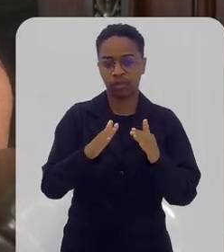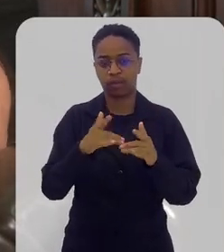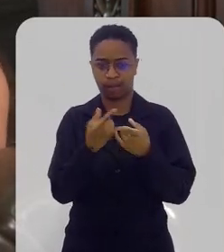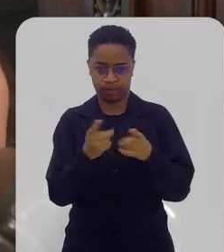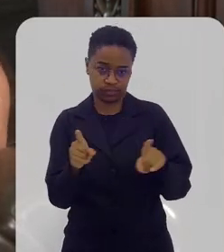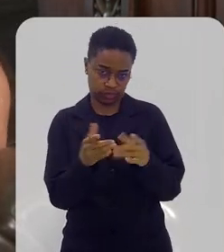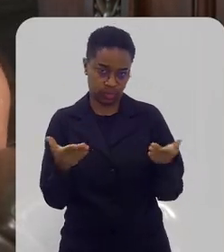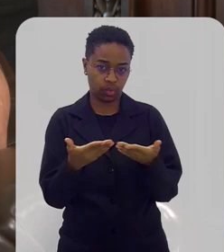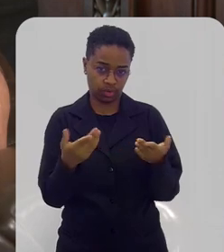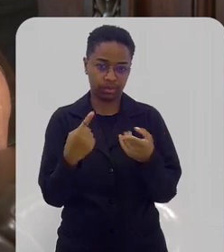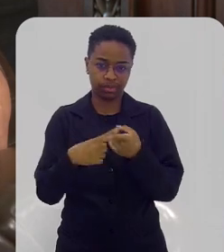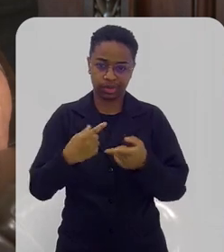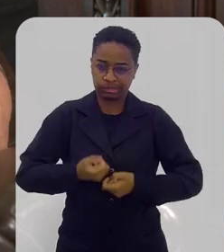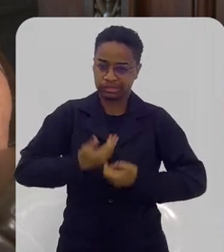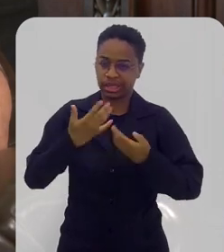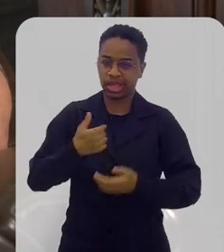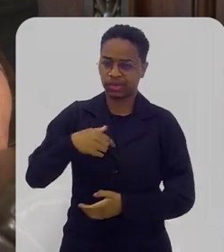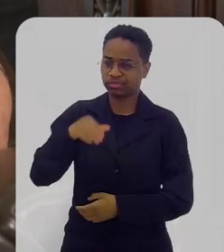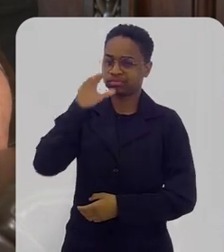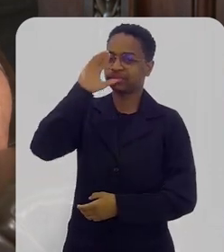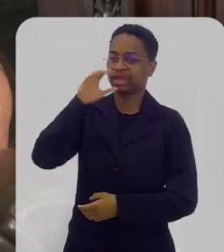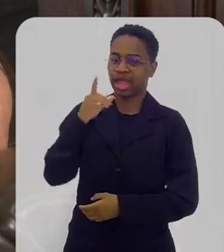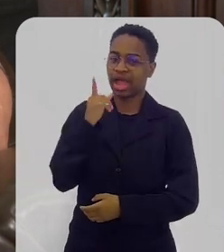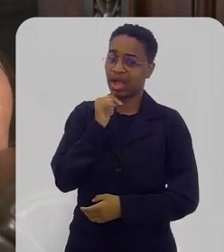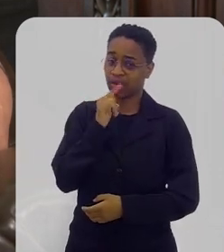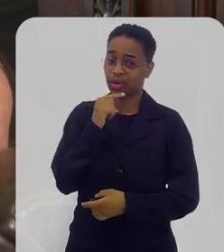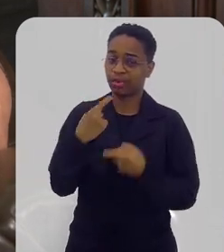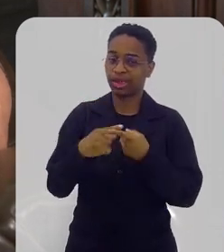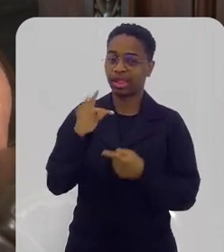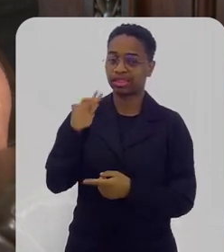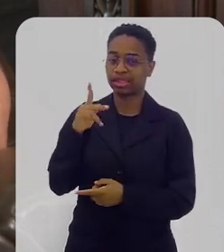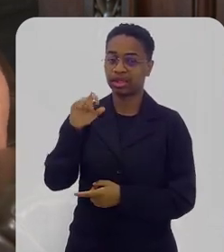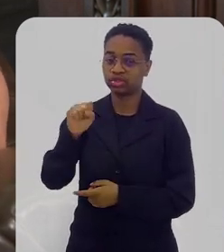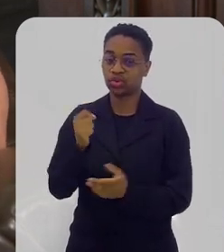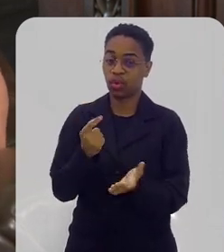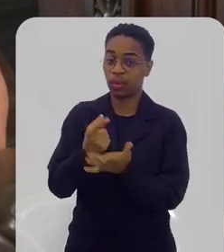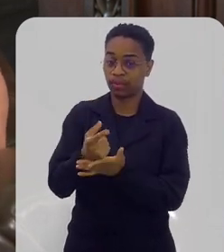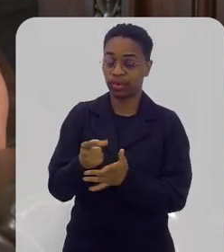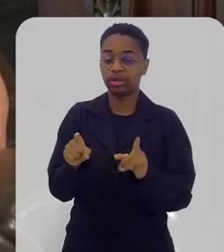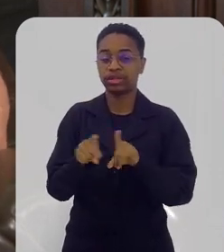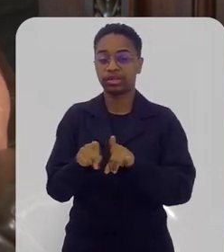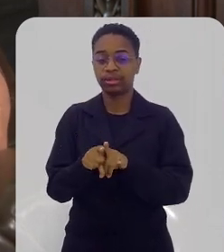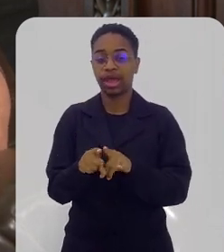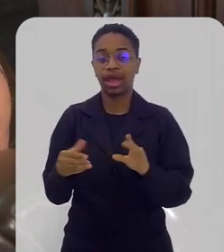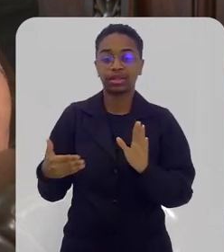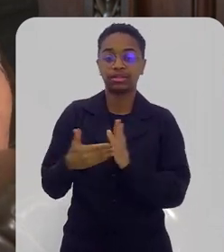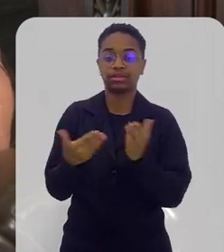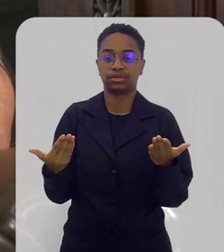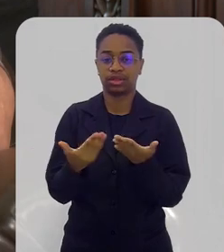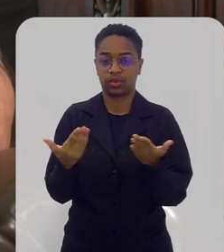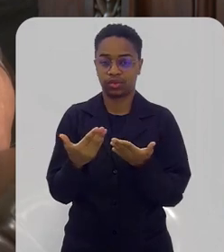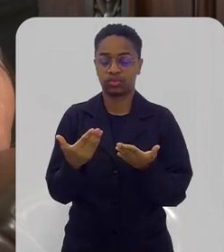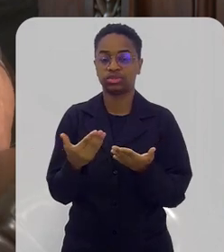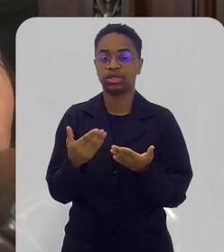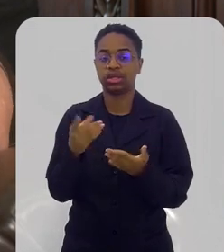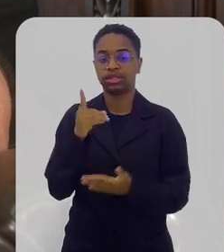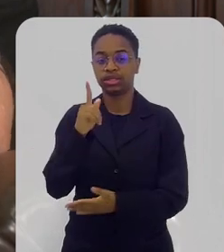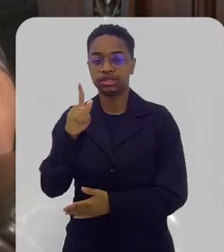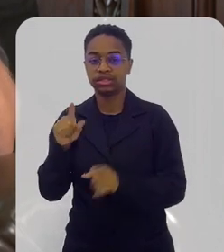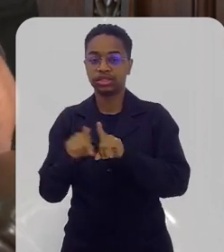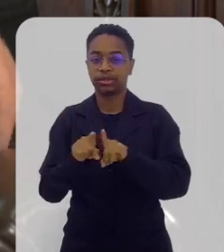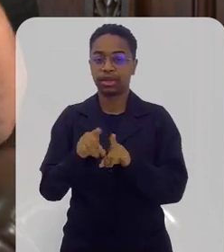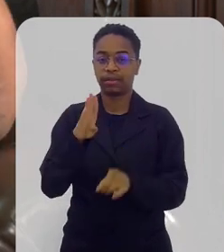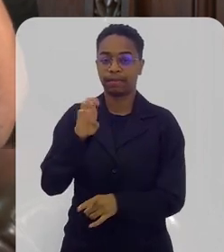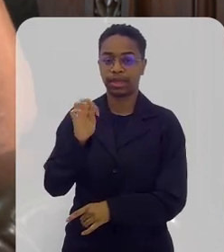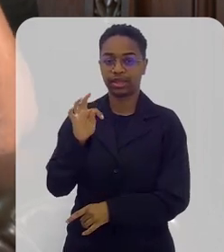vou tomar aqui uma água nessa caneca, foi Thaís que comprou. E até hoje o DG, o Beterraba e o João não pagaram